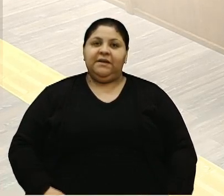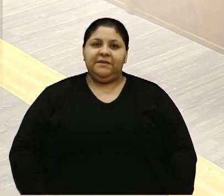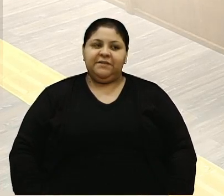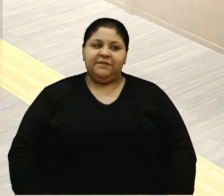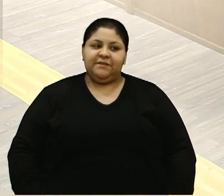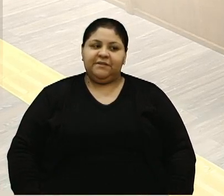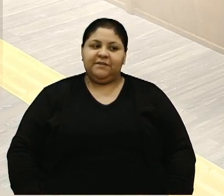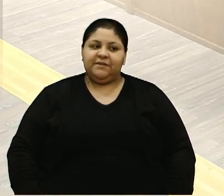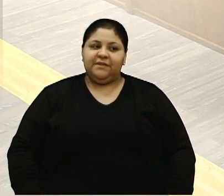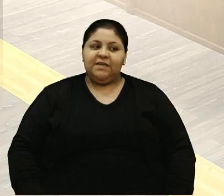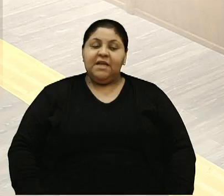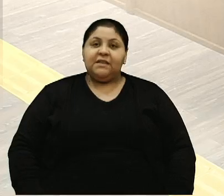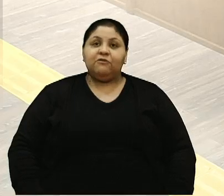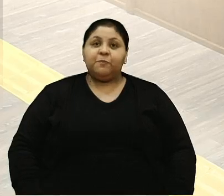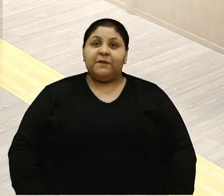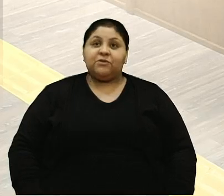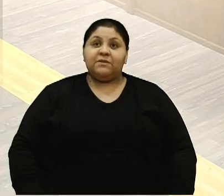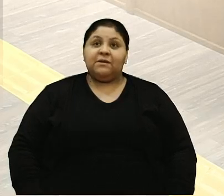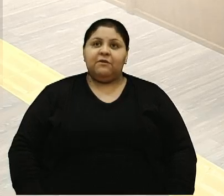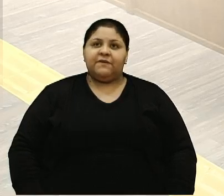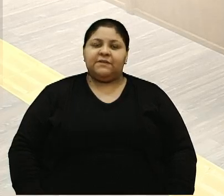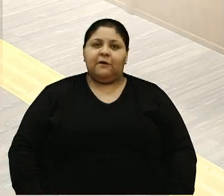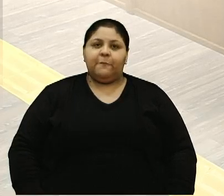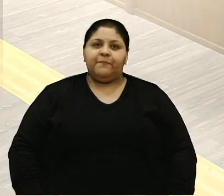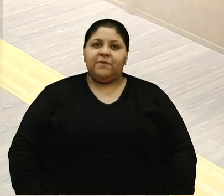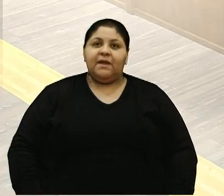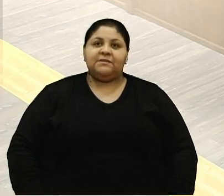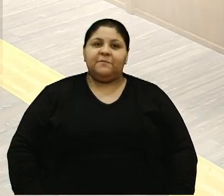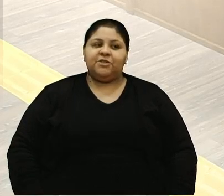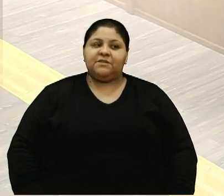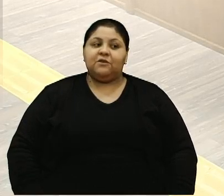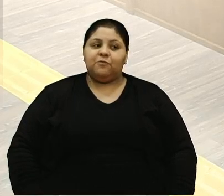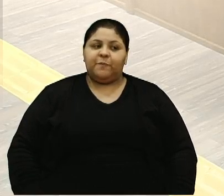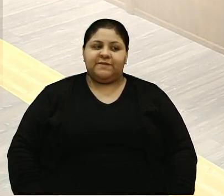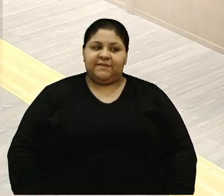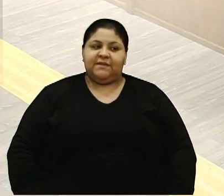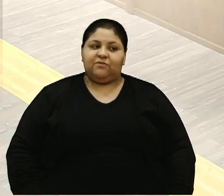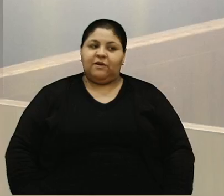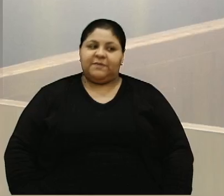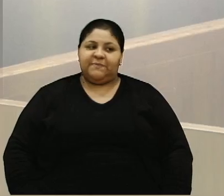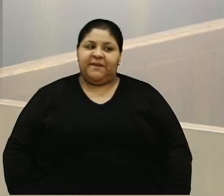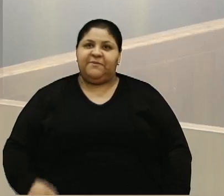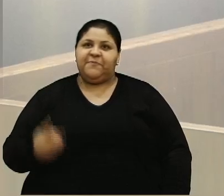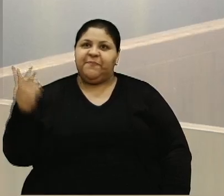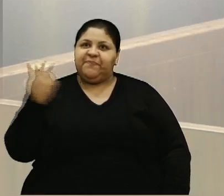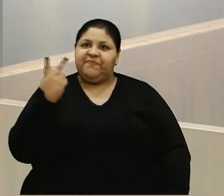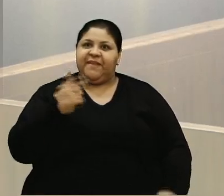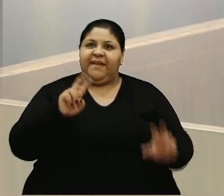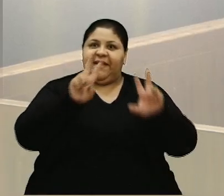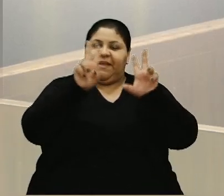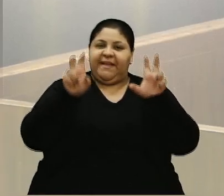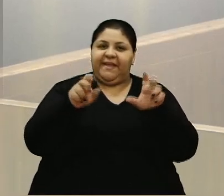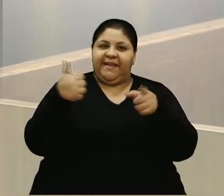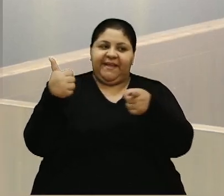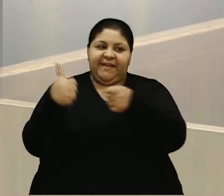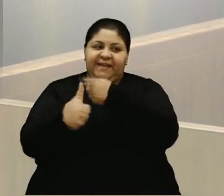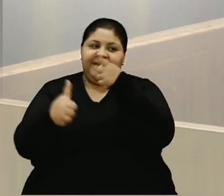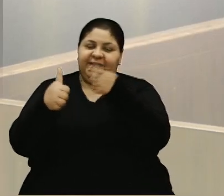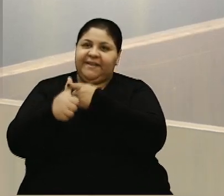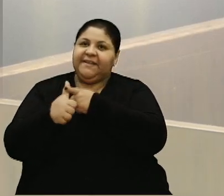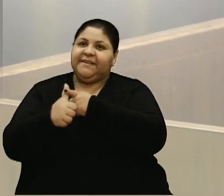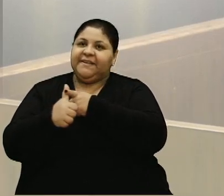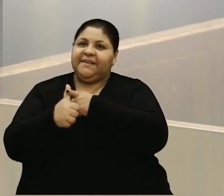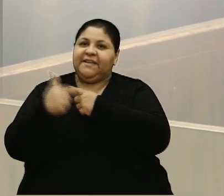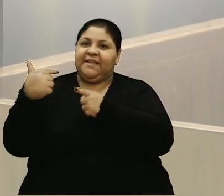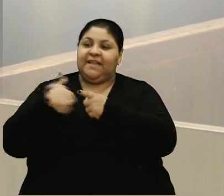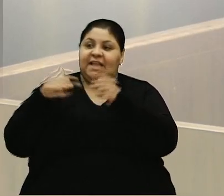Não, Fia, ainda bem. Você não me desconcentra. Eu queria trazer 2 assuntos, né? O primeiro, dizer que eu